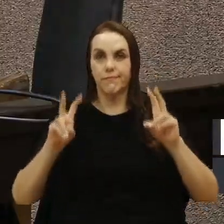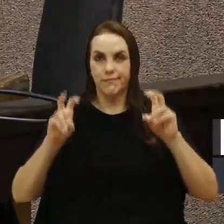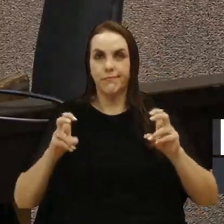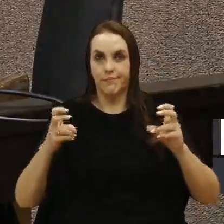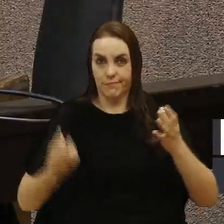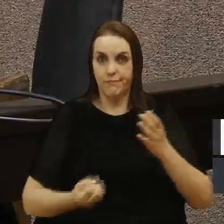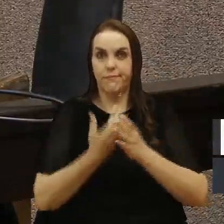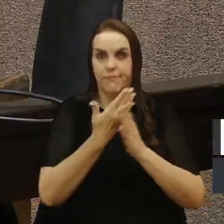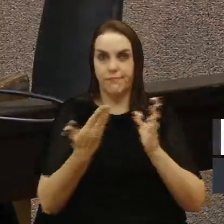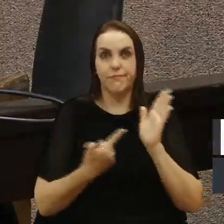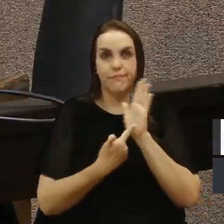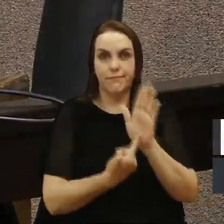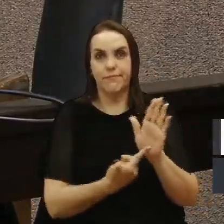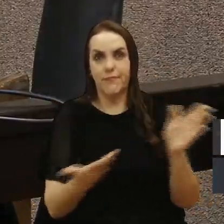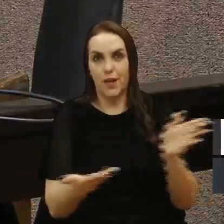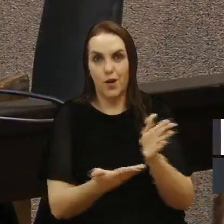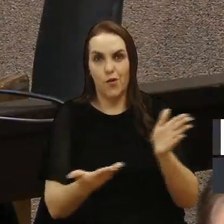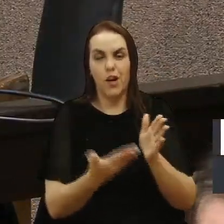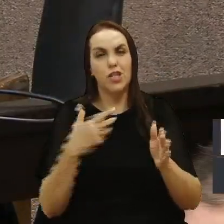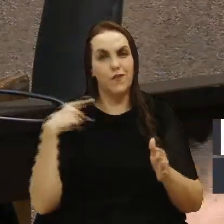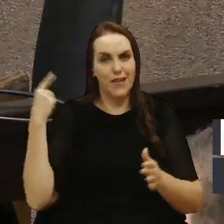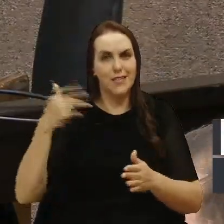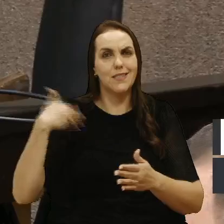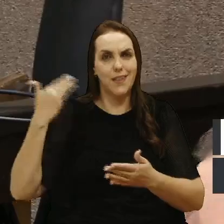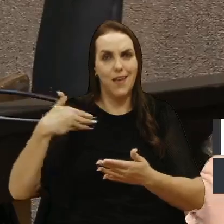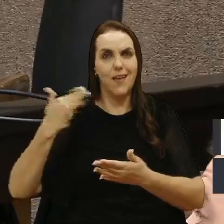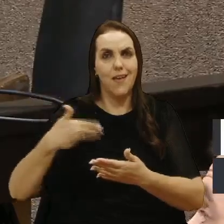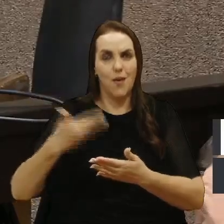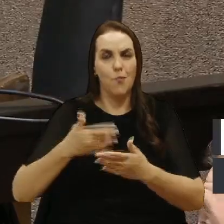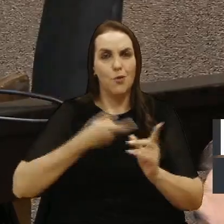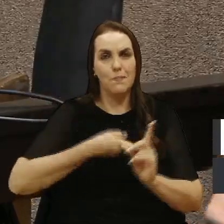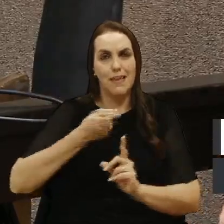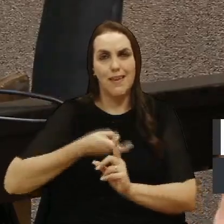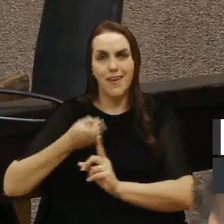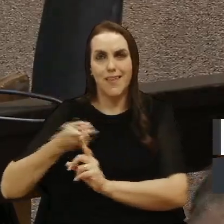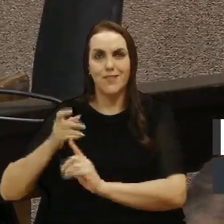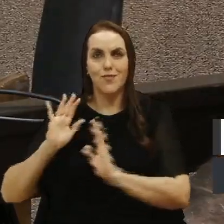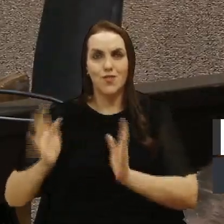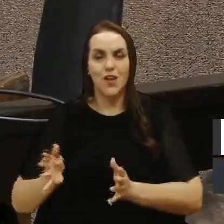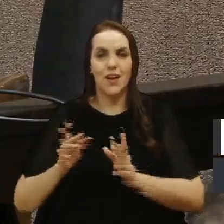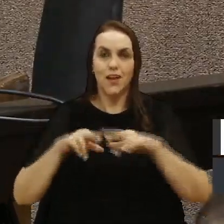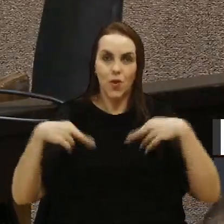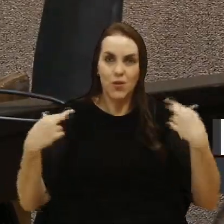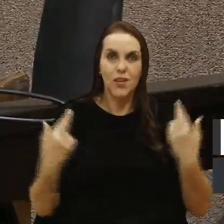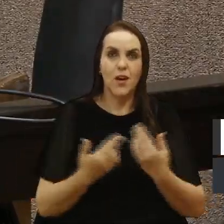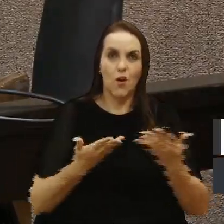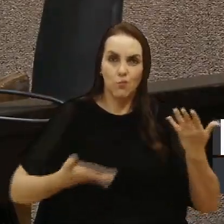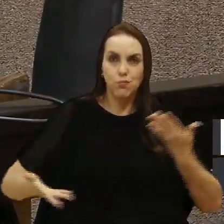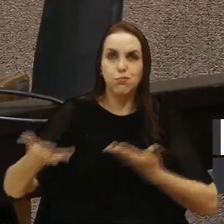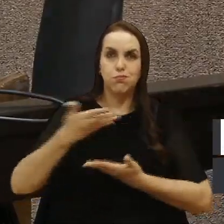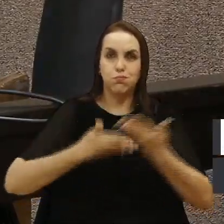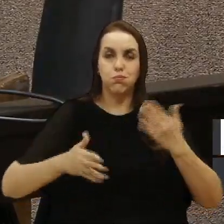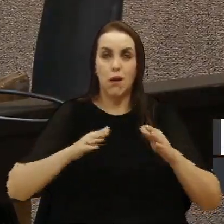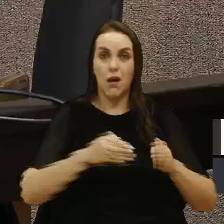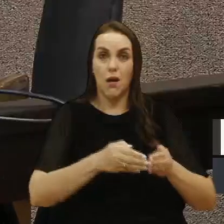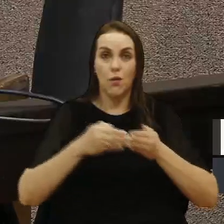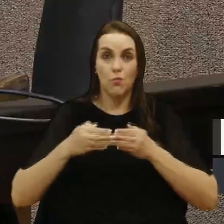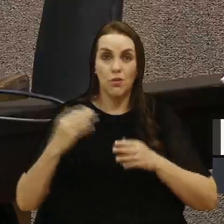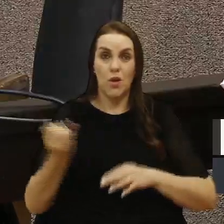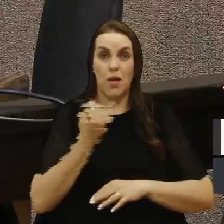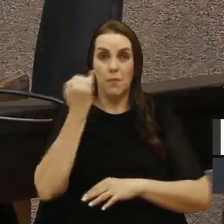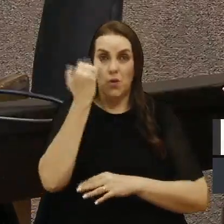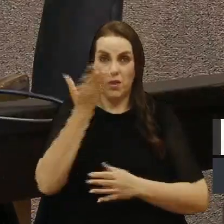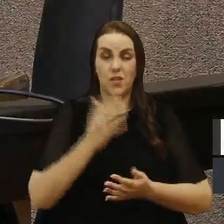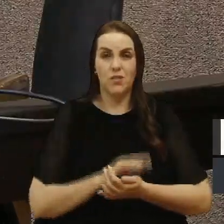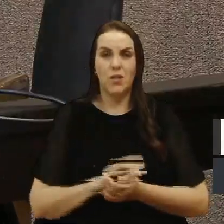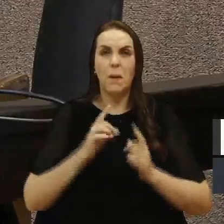tona, não agora, mas já de dias, já de meses, aí trazendo, reunindo, e essa moção tão importante.